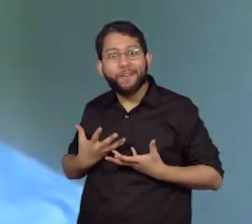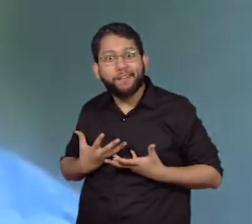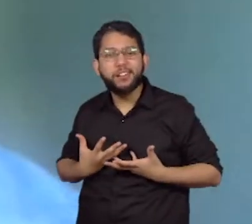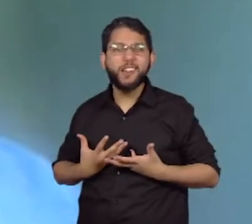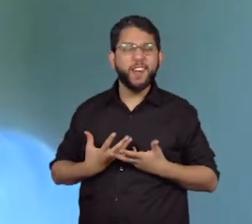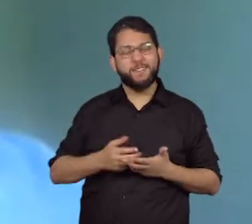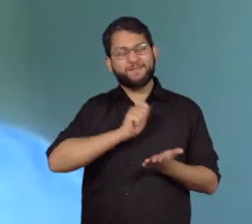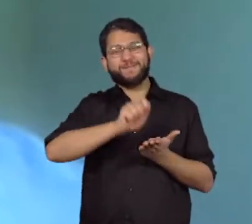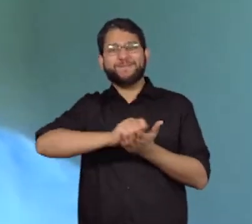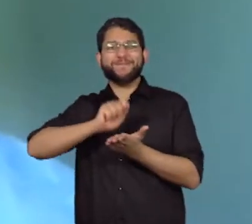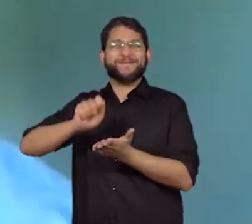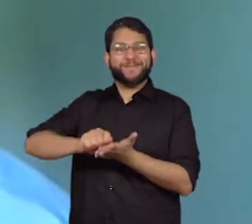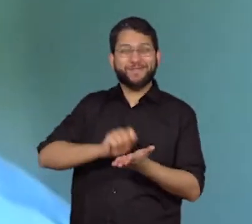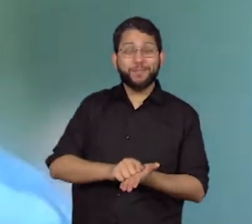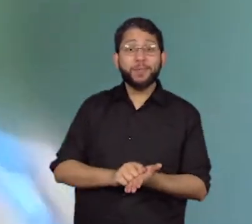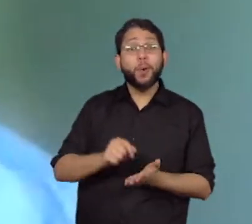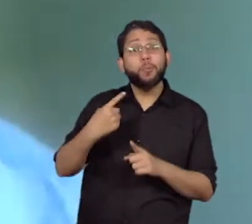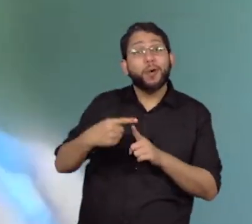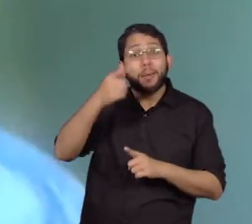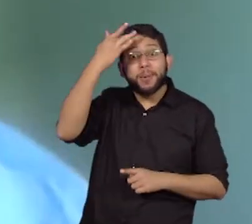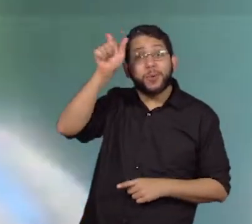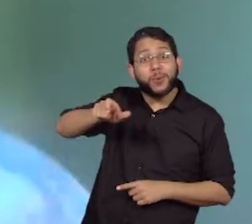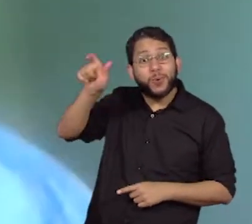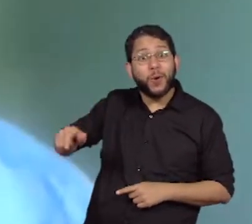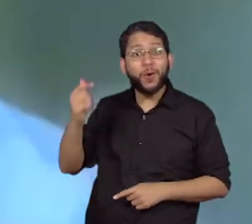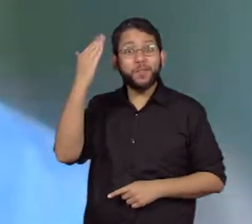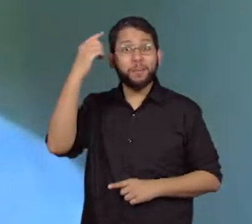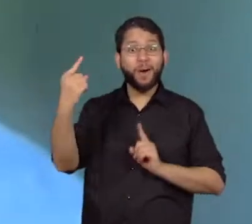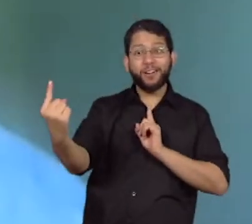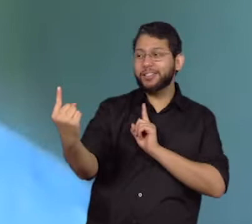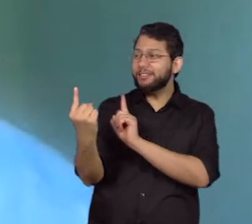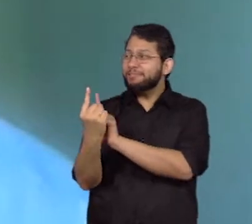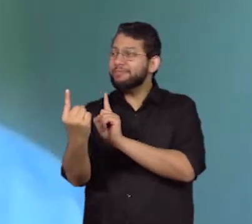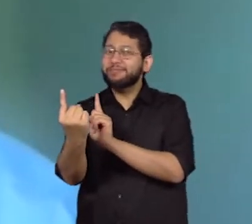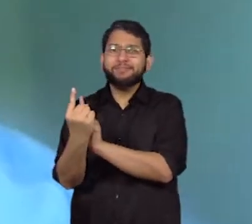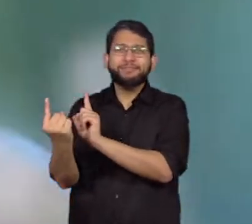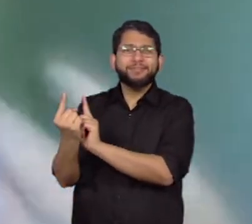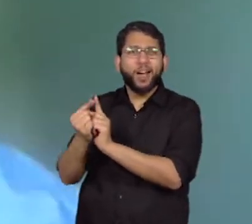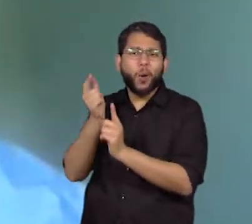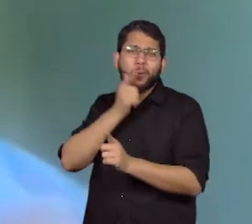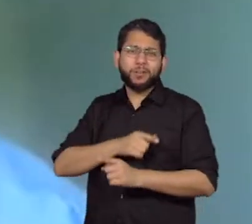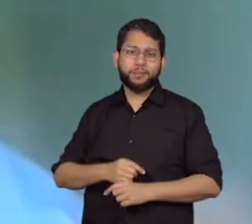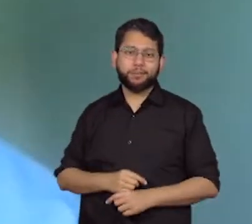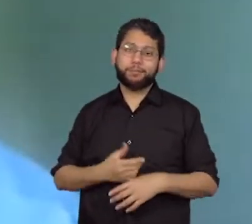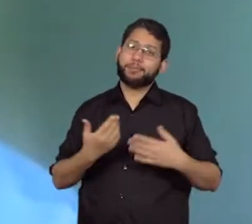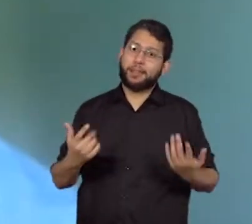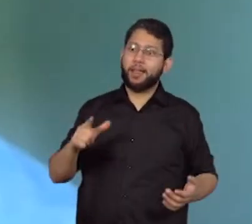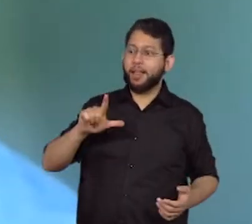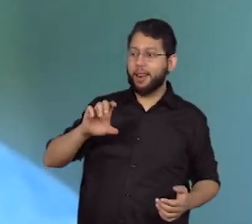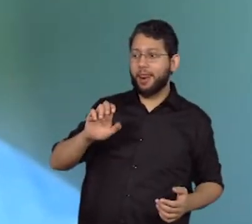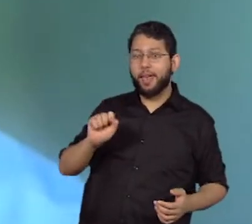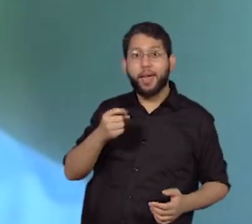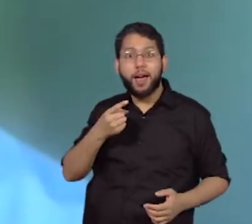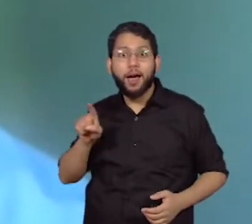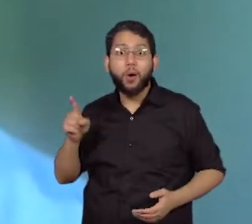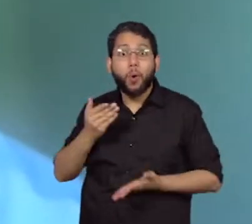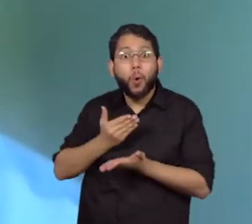dos famosos nessas gravações. E aí vinha muito furo. Aí a coluna do Leão começou a dar muito